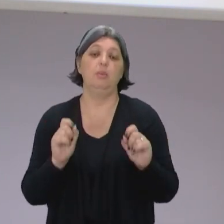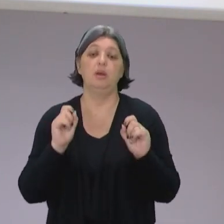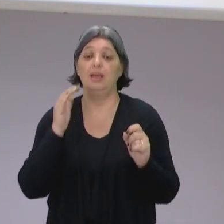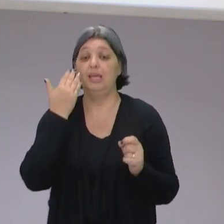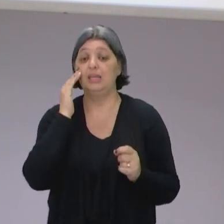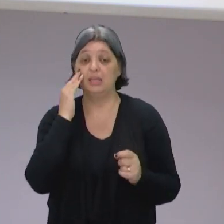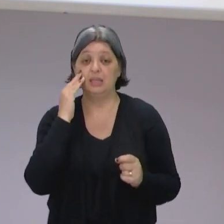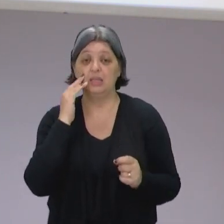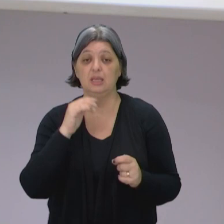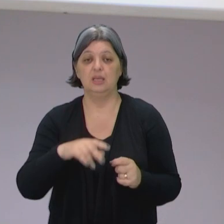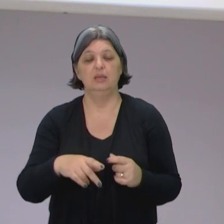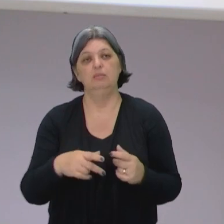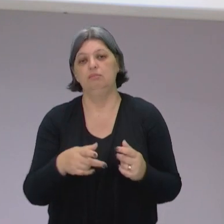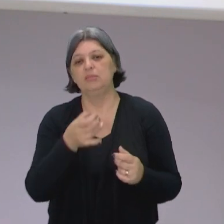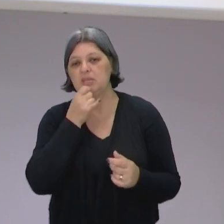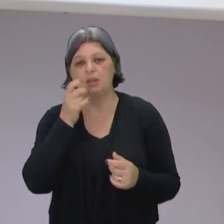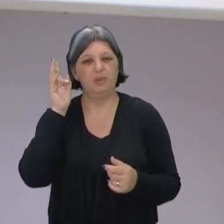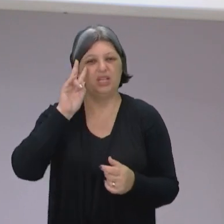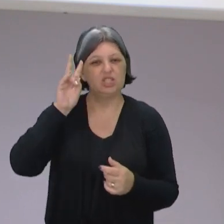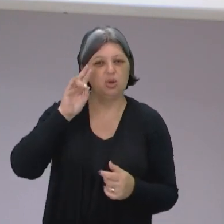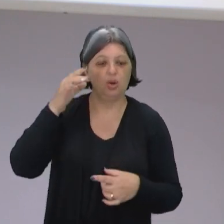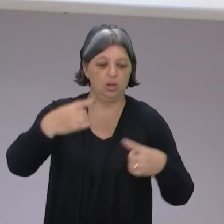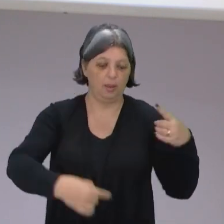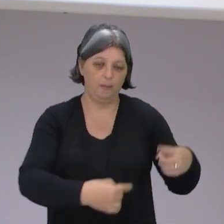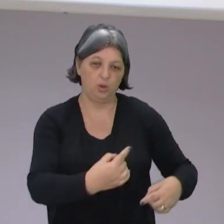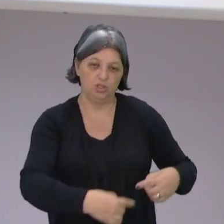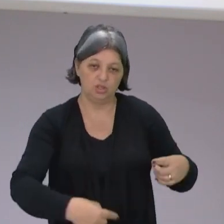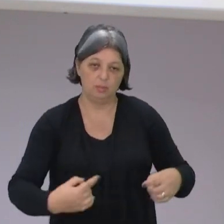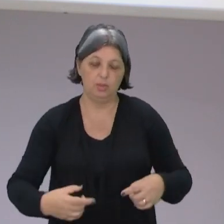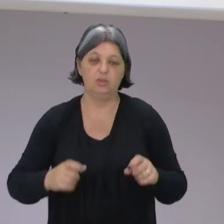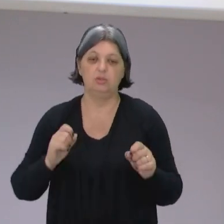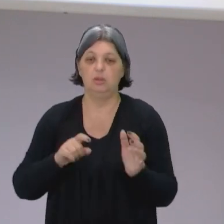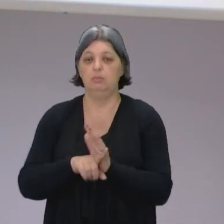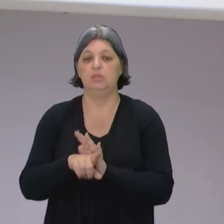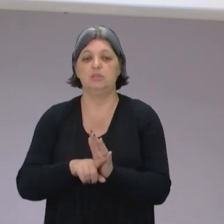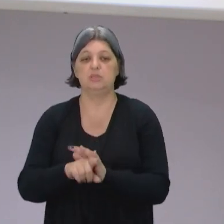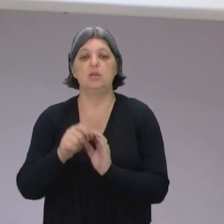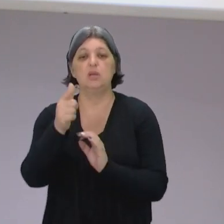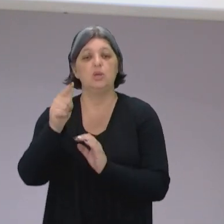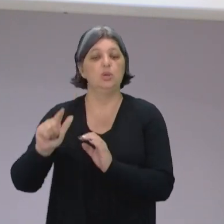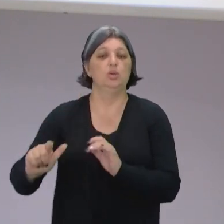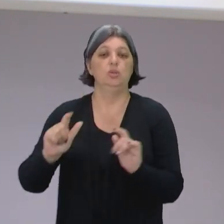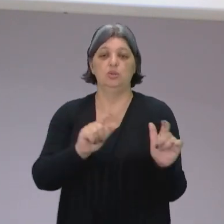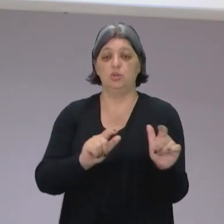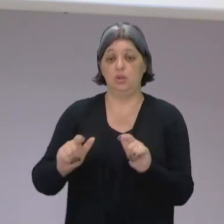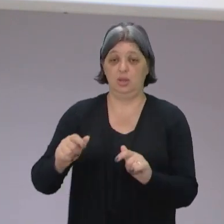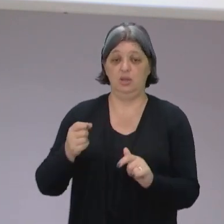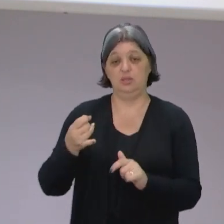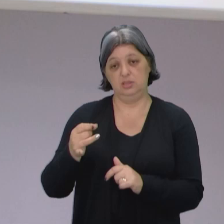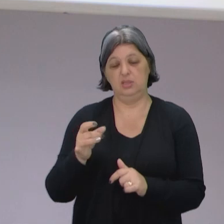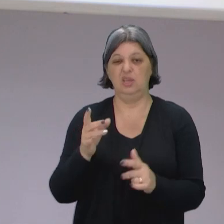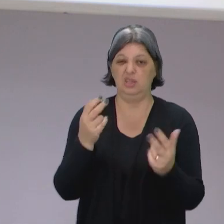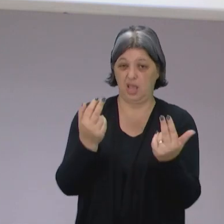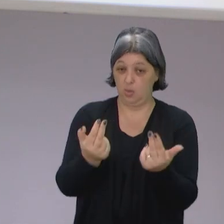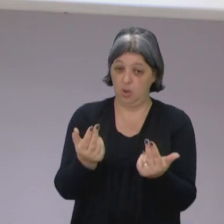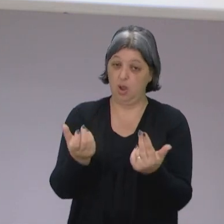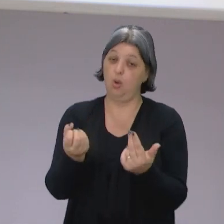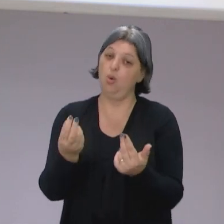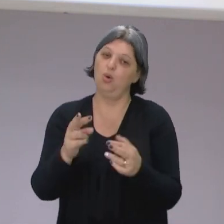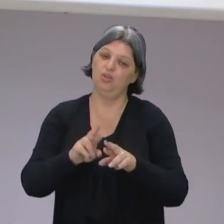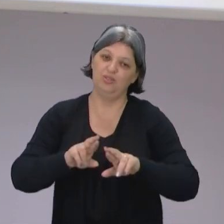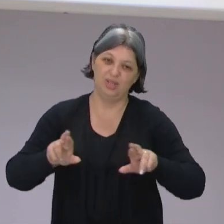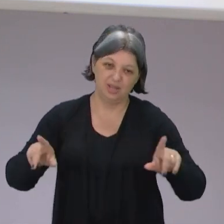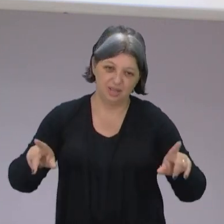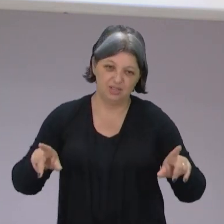Entender historicamente, entender politicamente, verificar como está sendo falado em outros veículos. Aí depois você vai verificar se aquele veículo